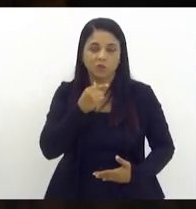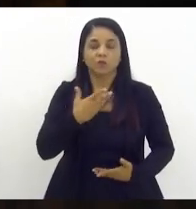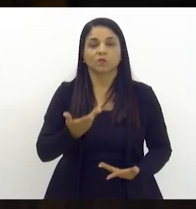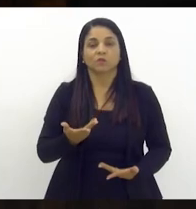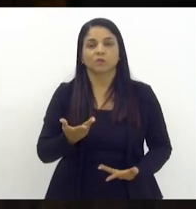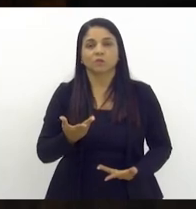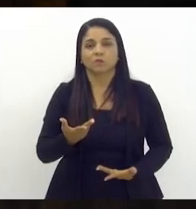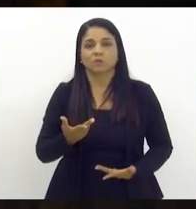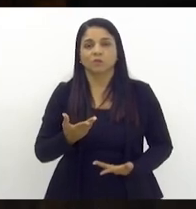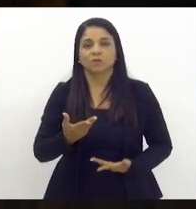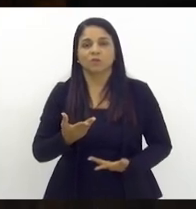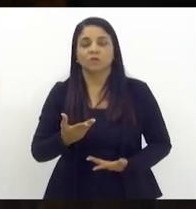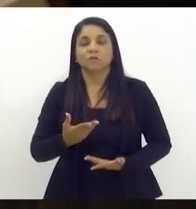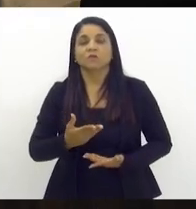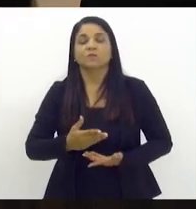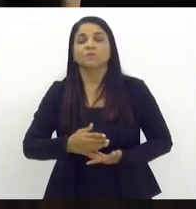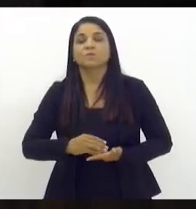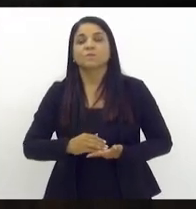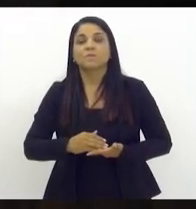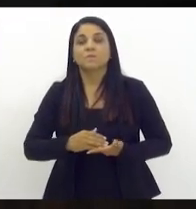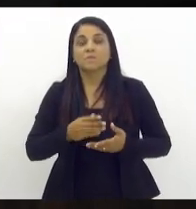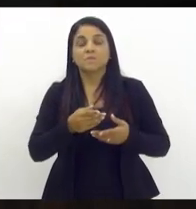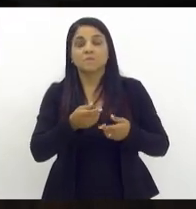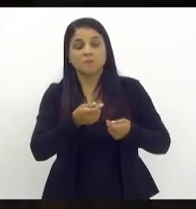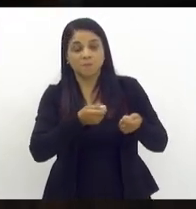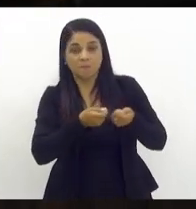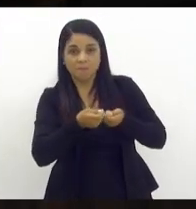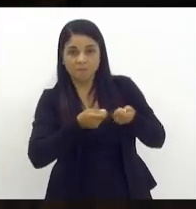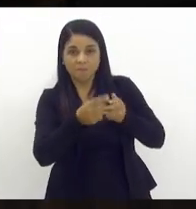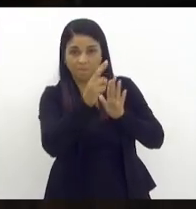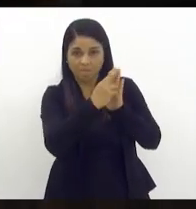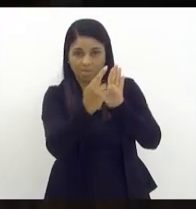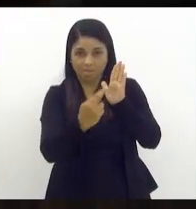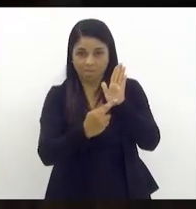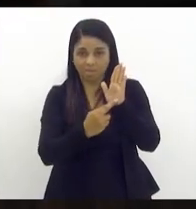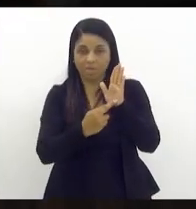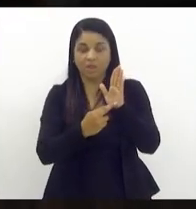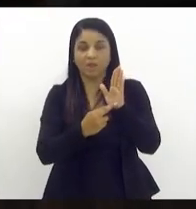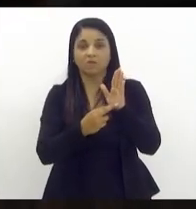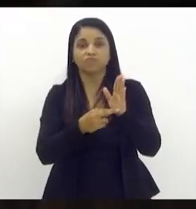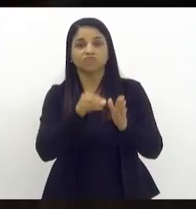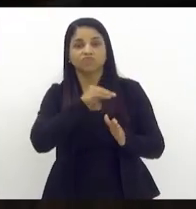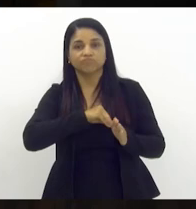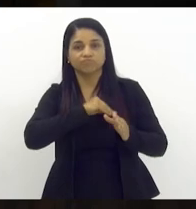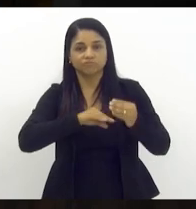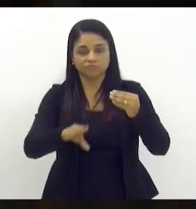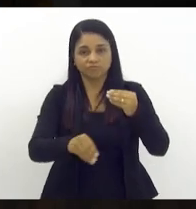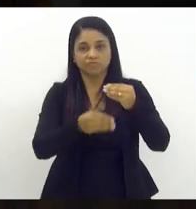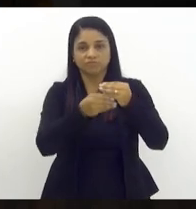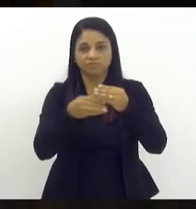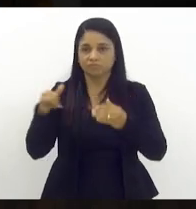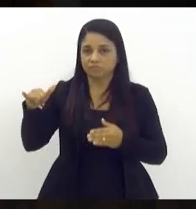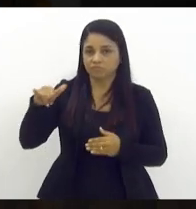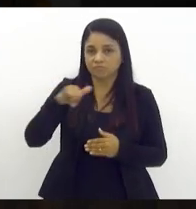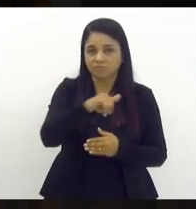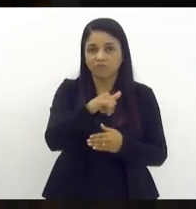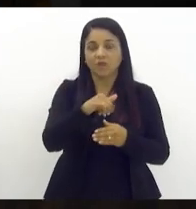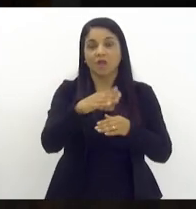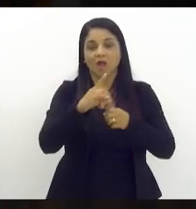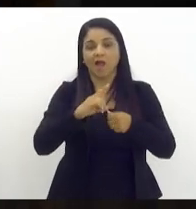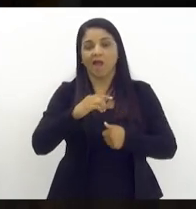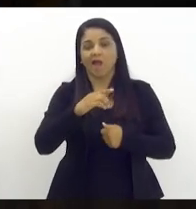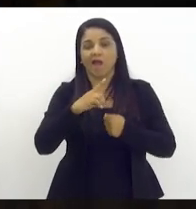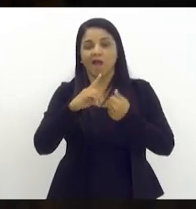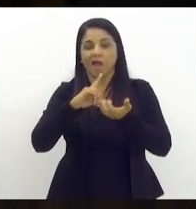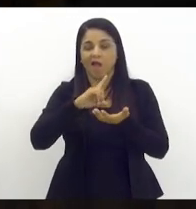Cláudio Bonfim de Castro e Silva que regulamente a concessão da gratificação de atividade aérea prevista no artigo